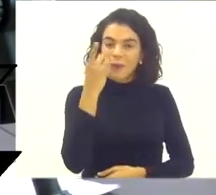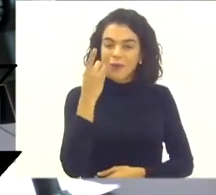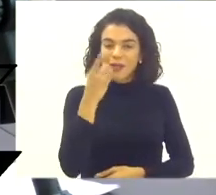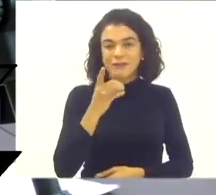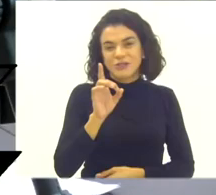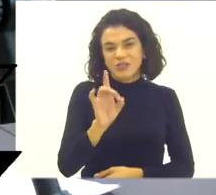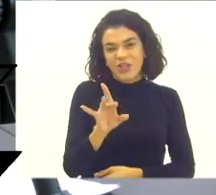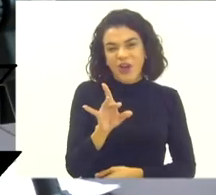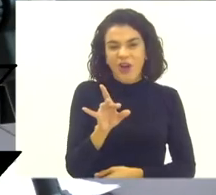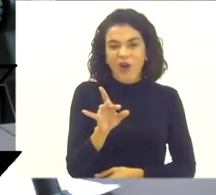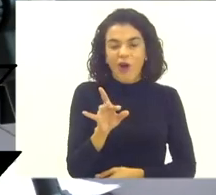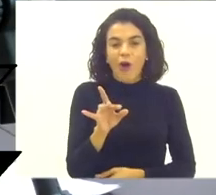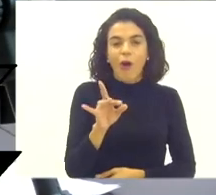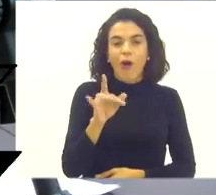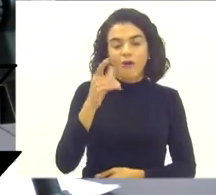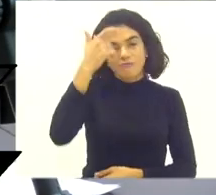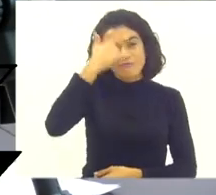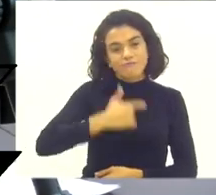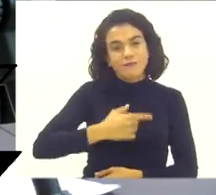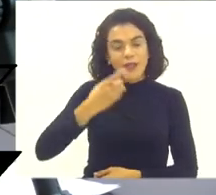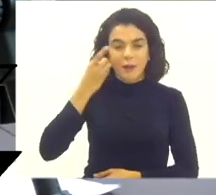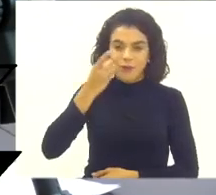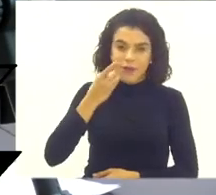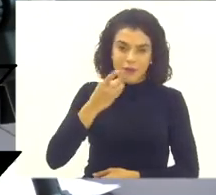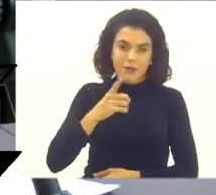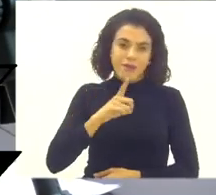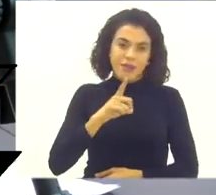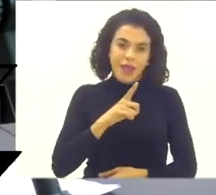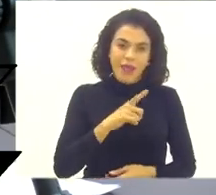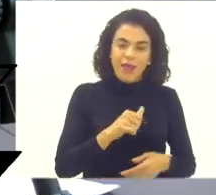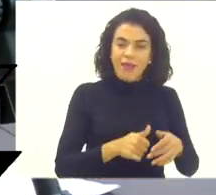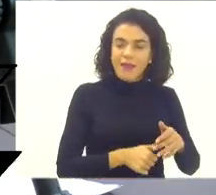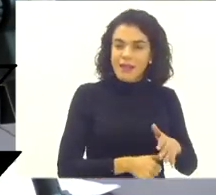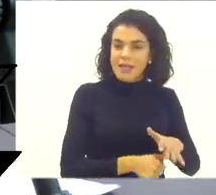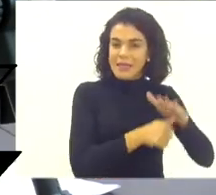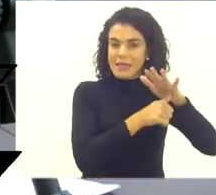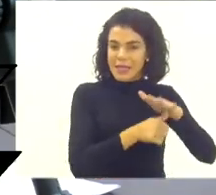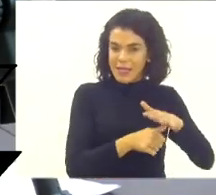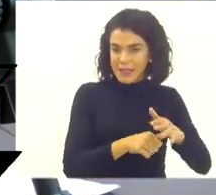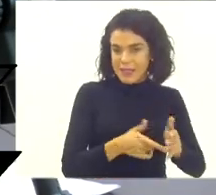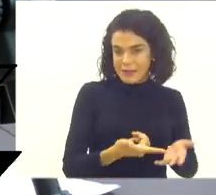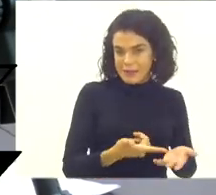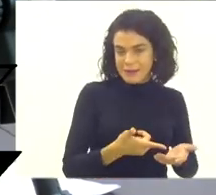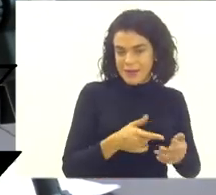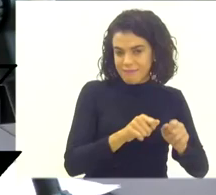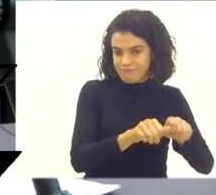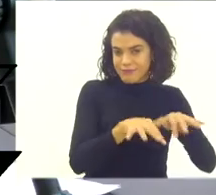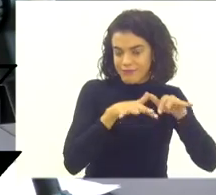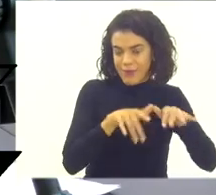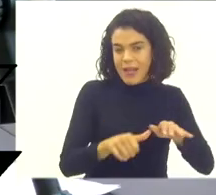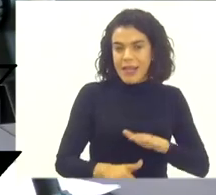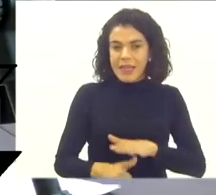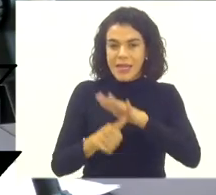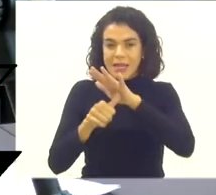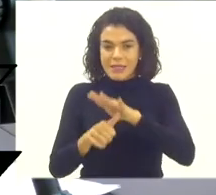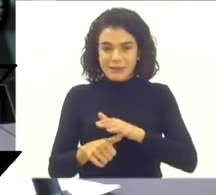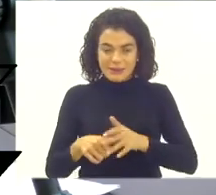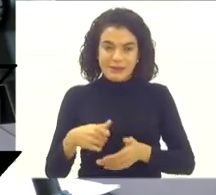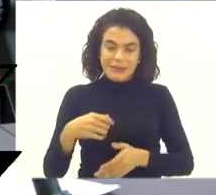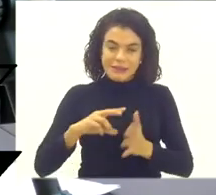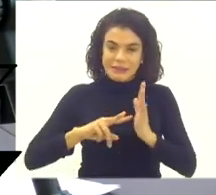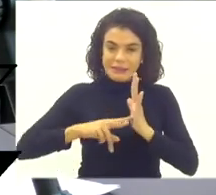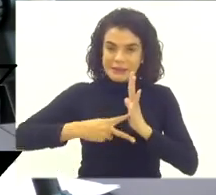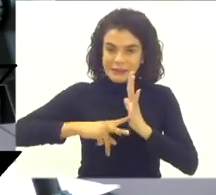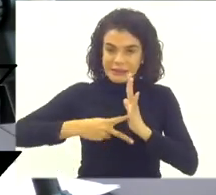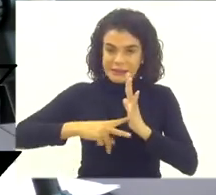é só a questão de ser parlamentar nossas lideranças comunitárias nossas lideranças sindicais né não sou Prefeito Não precisa ter mandado mas